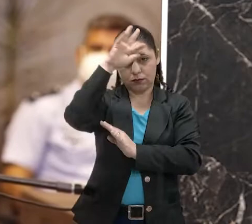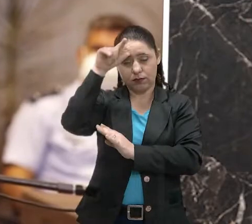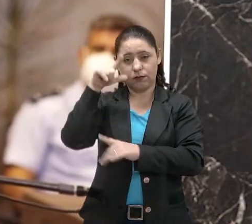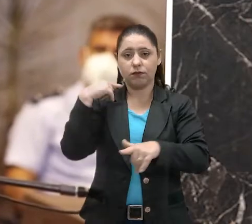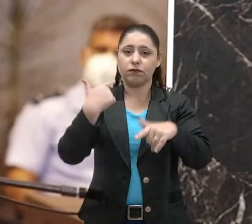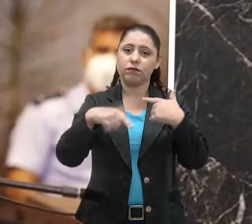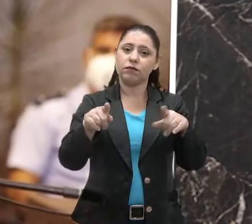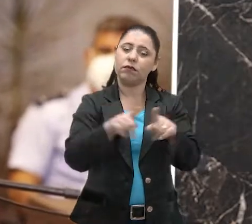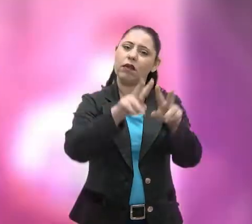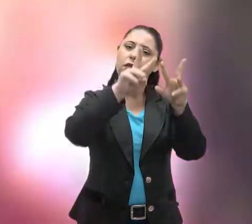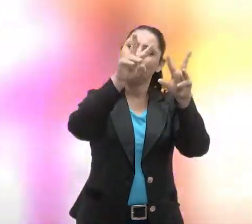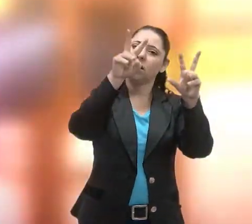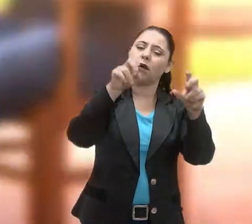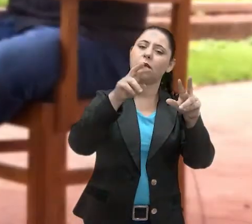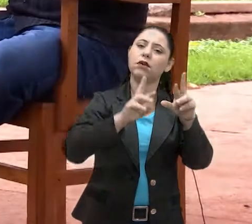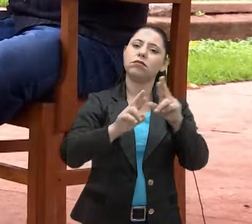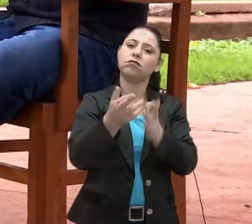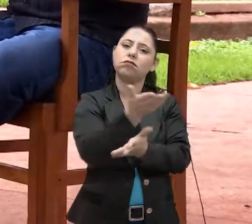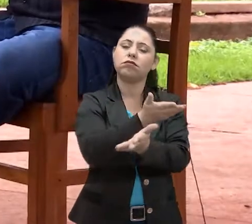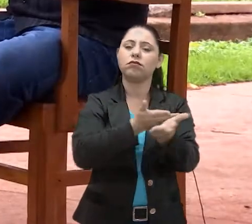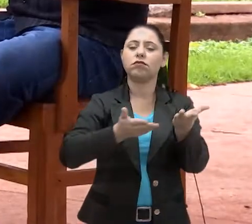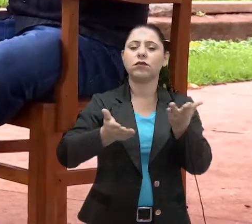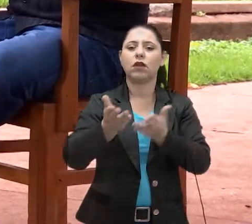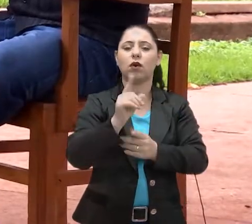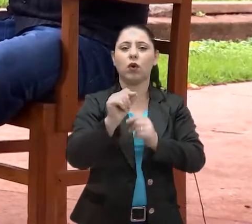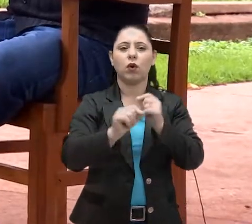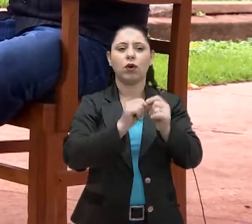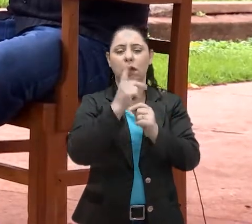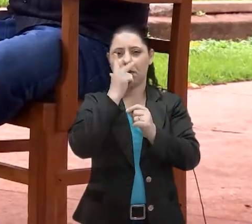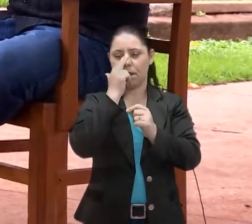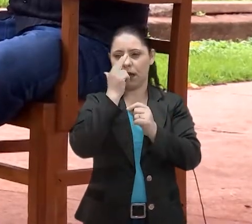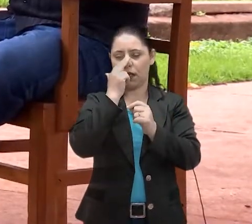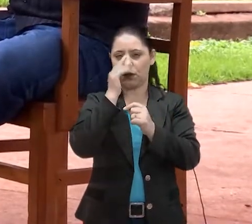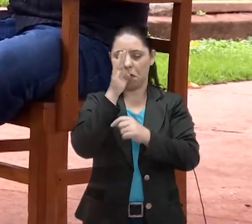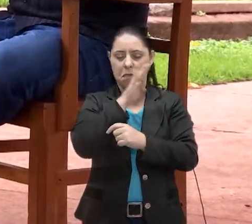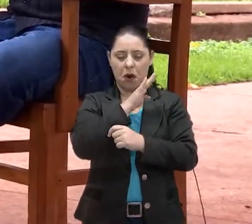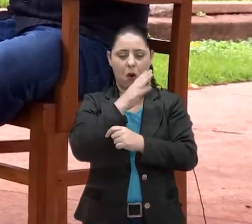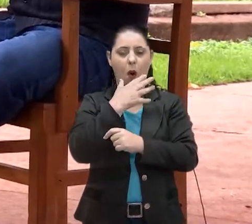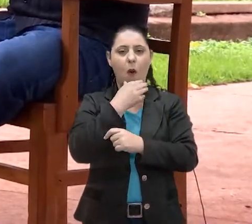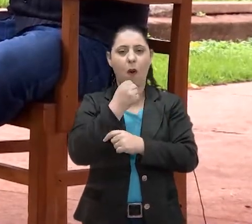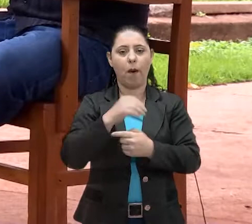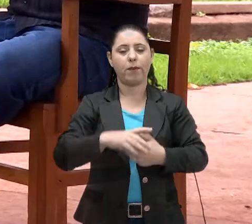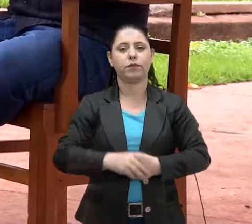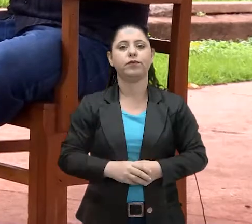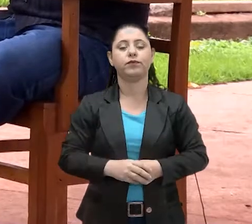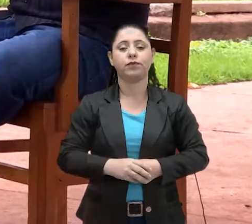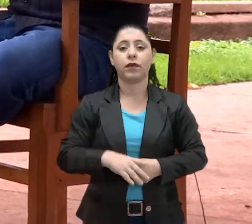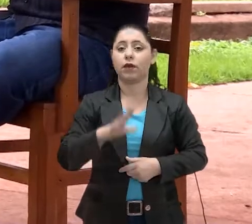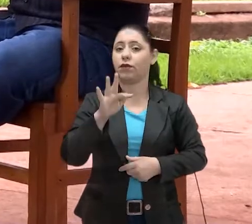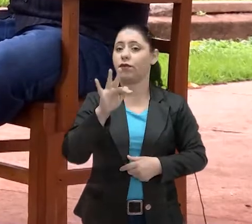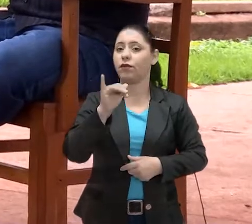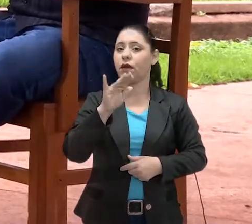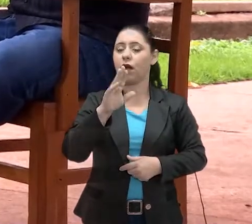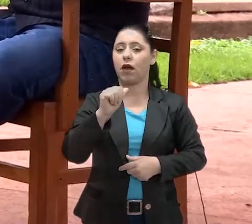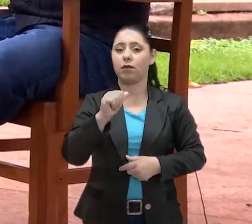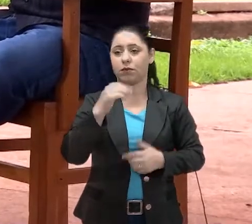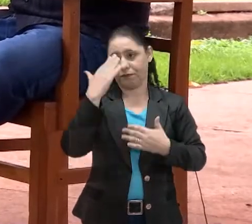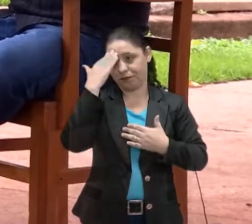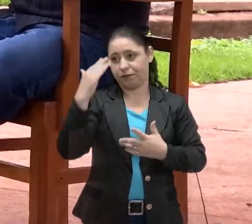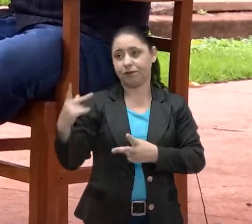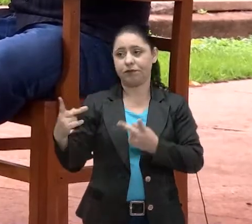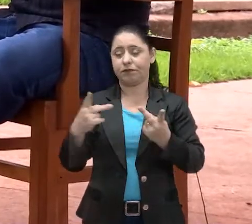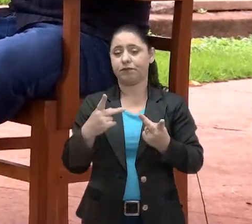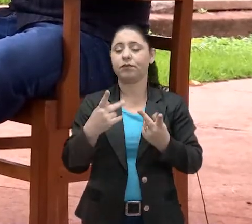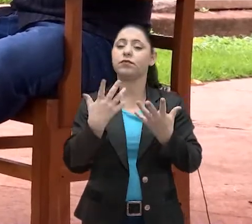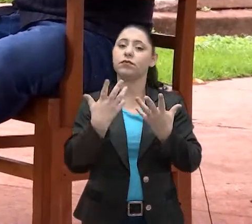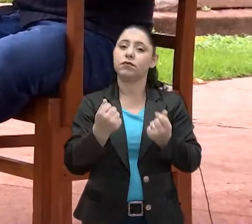e costuma trabalhar temáticas que envolvem o lado sombrio do homem. Fábio, muito obrigado por ter aceitado o